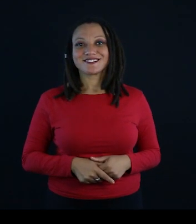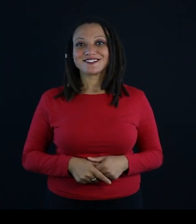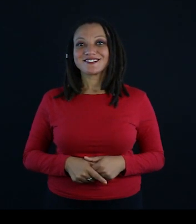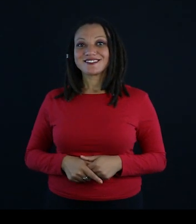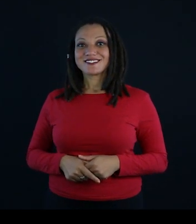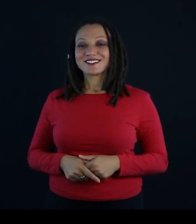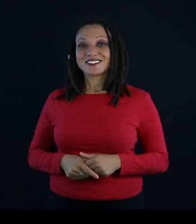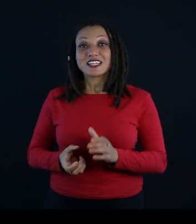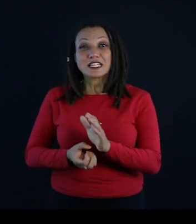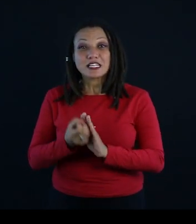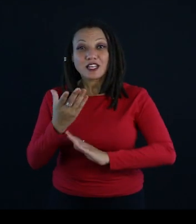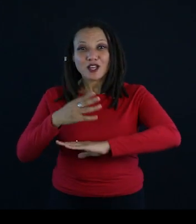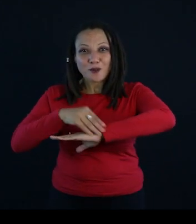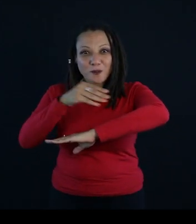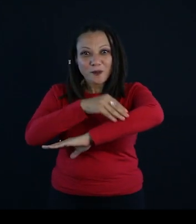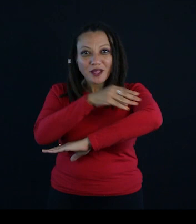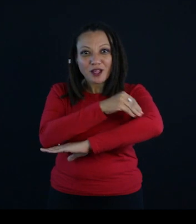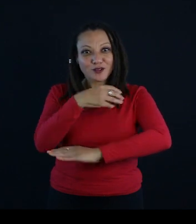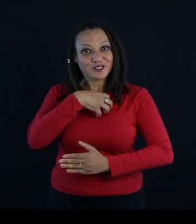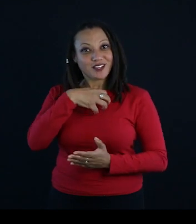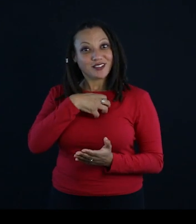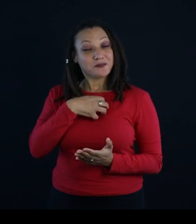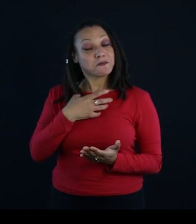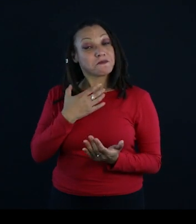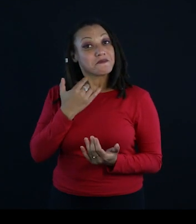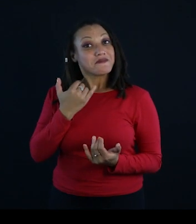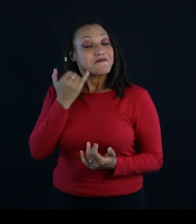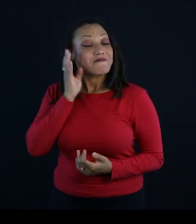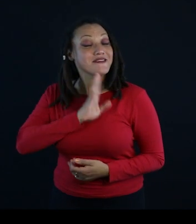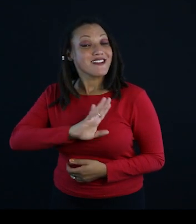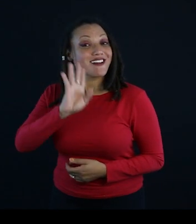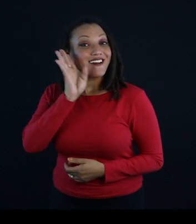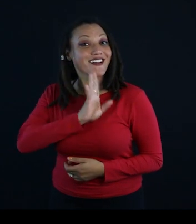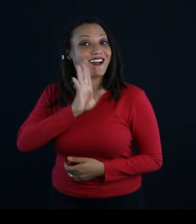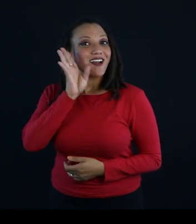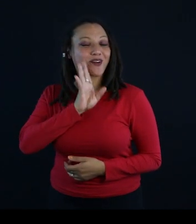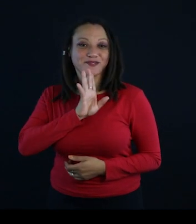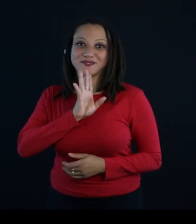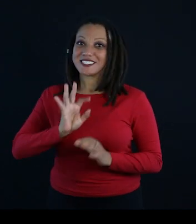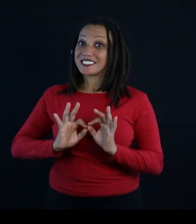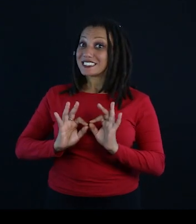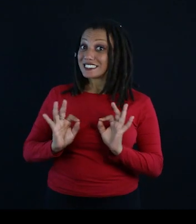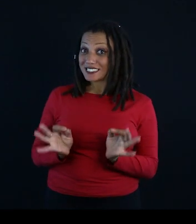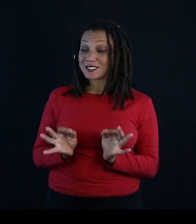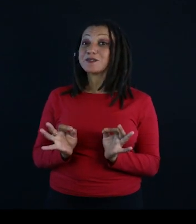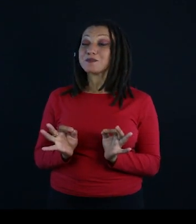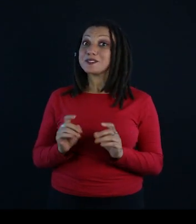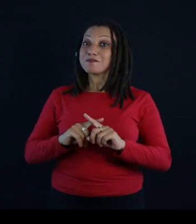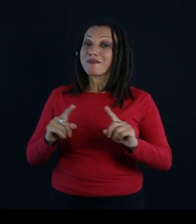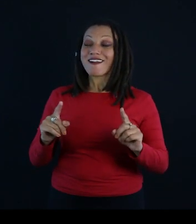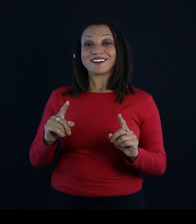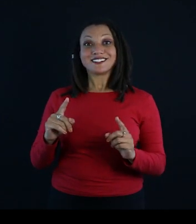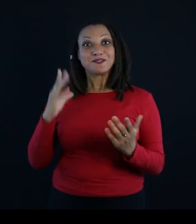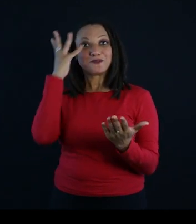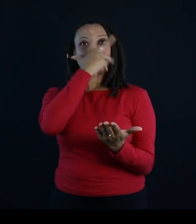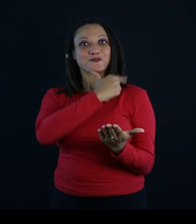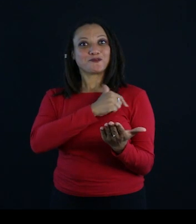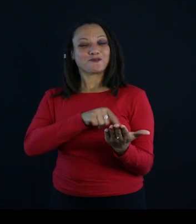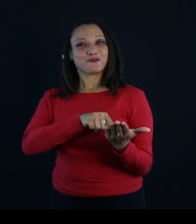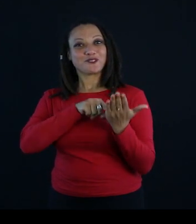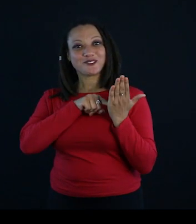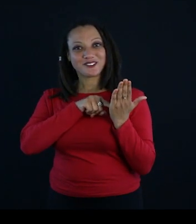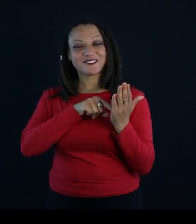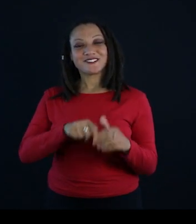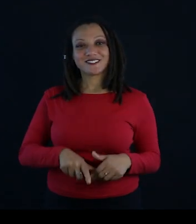do que você quer, da textura que você quer fazer, sabe? Criar um padrãozinho bem legal. Ó, bem